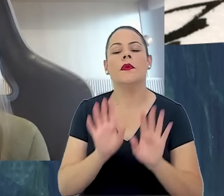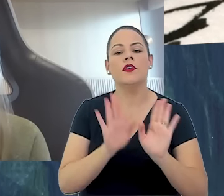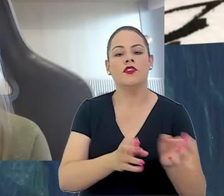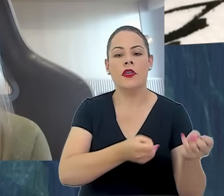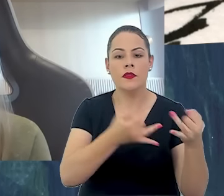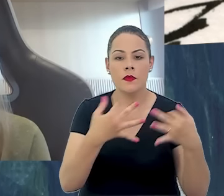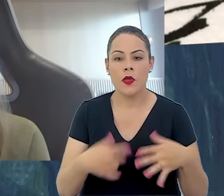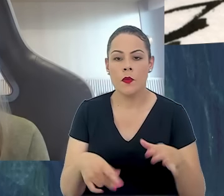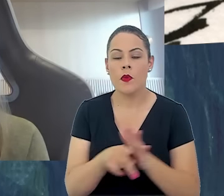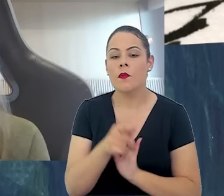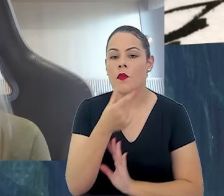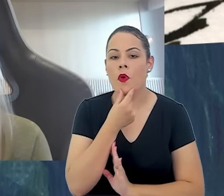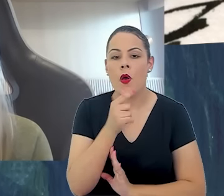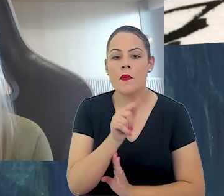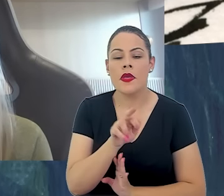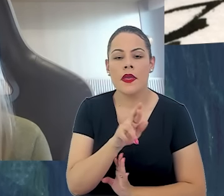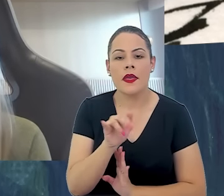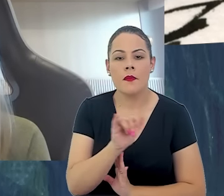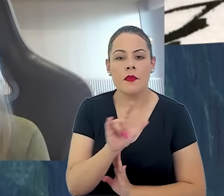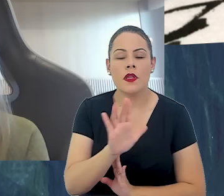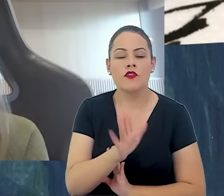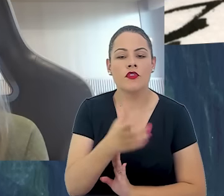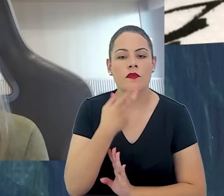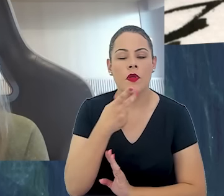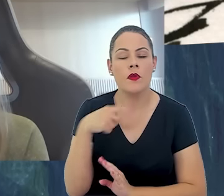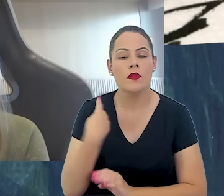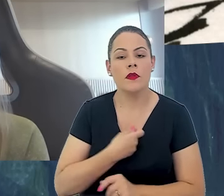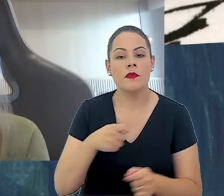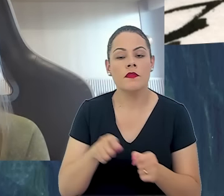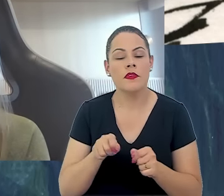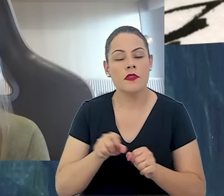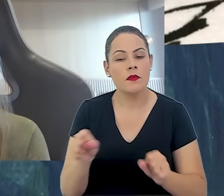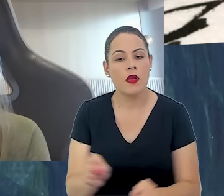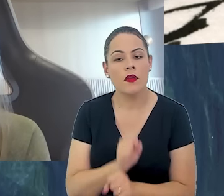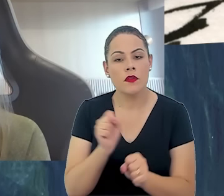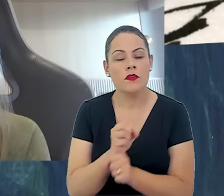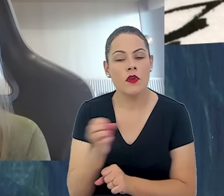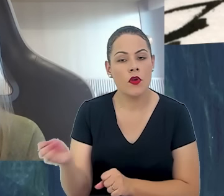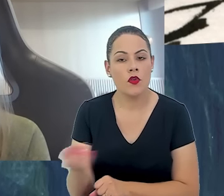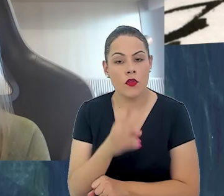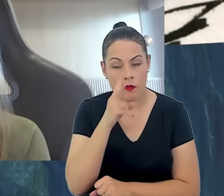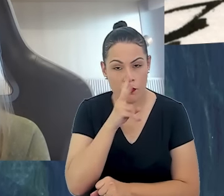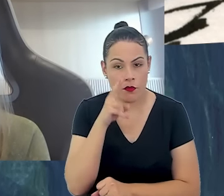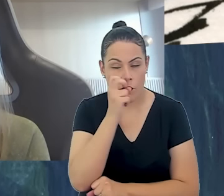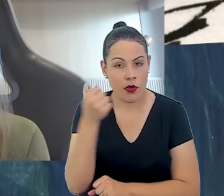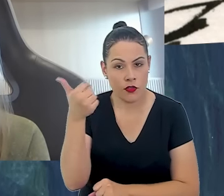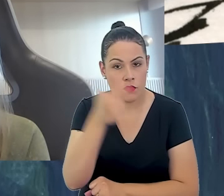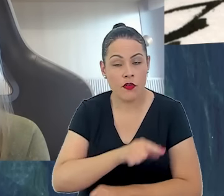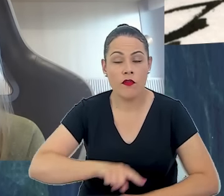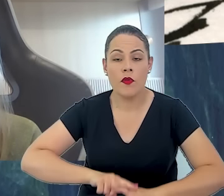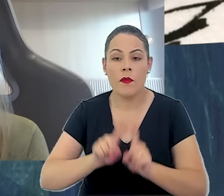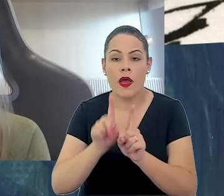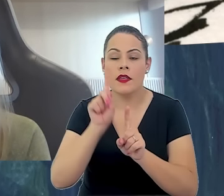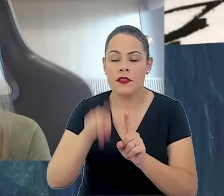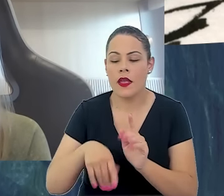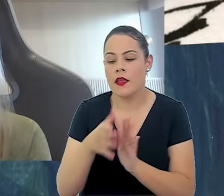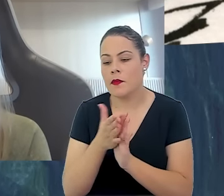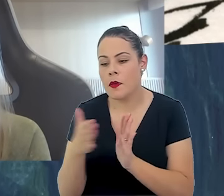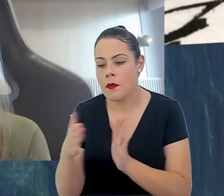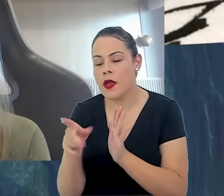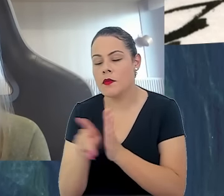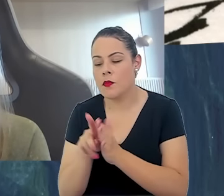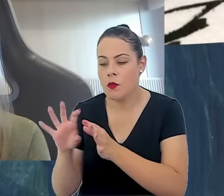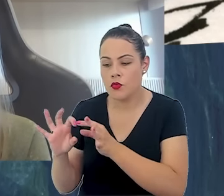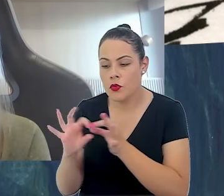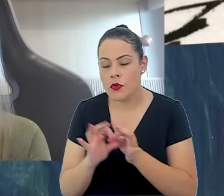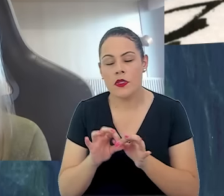disse também o Gabriel, precisamos de recursos que são vultosos, não? Mas é uma parte